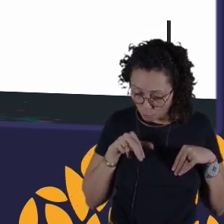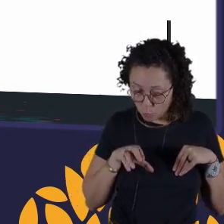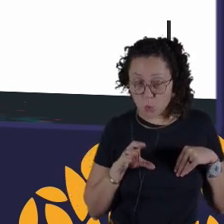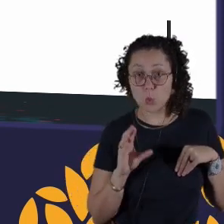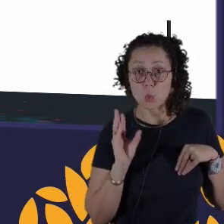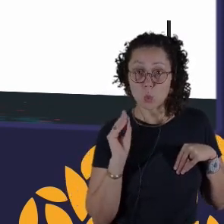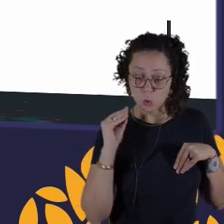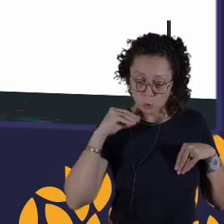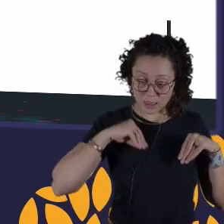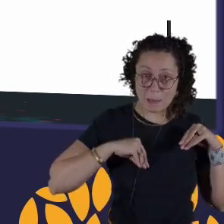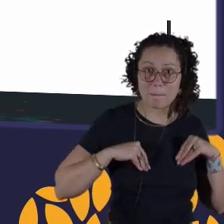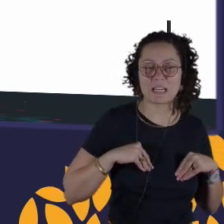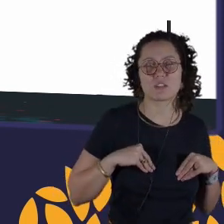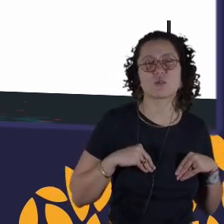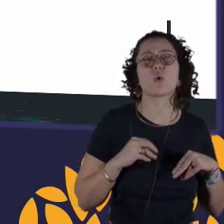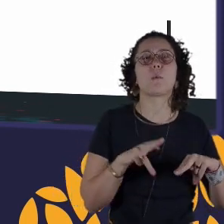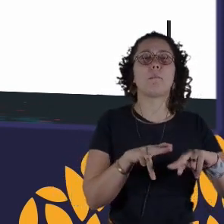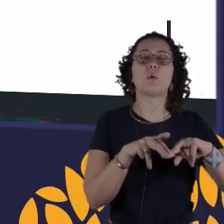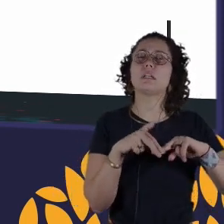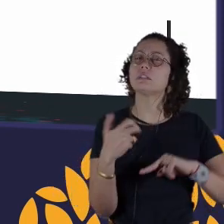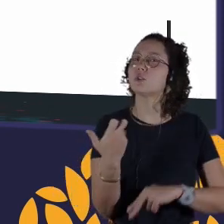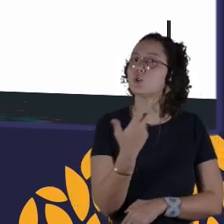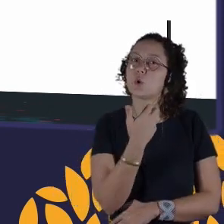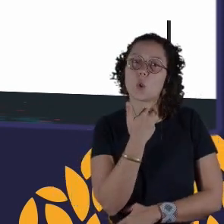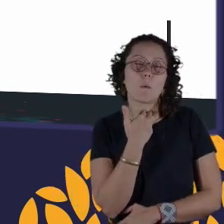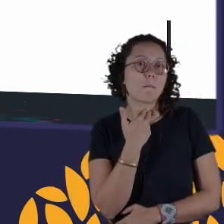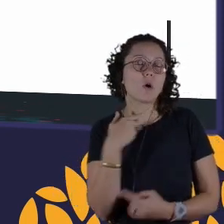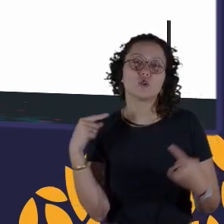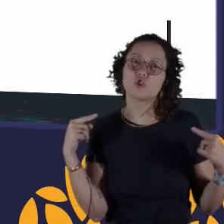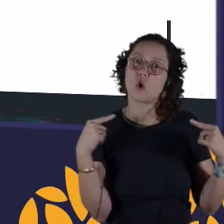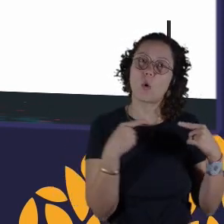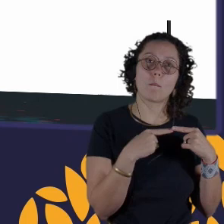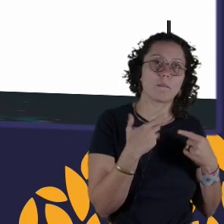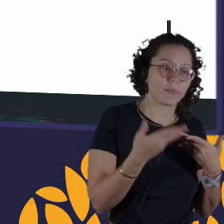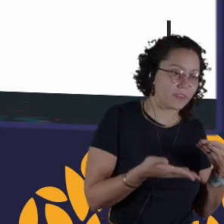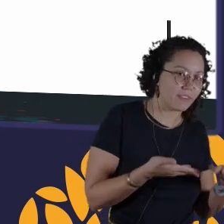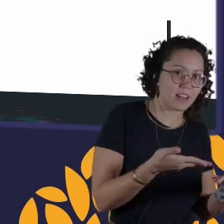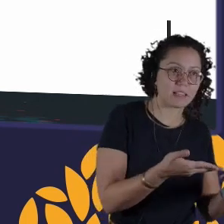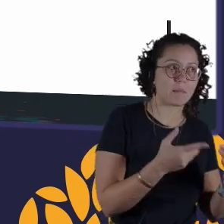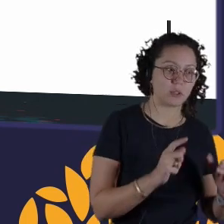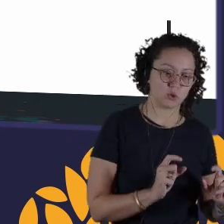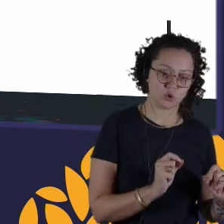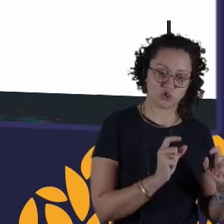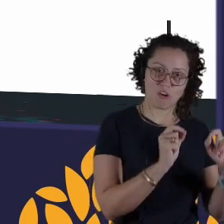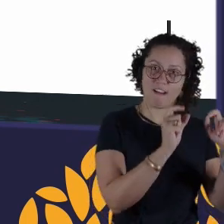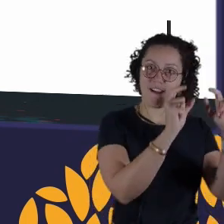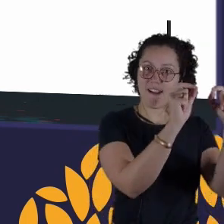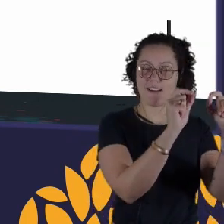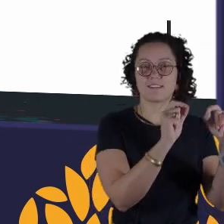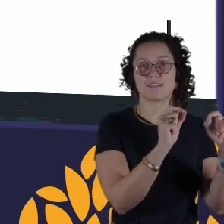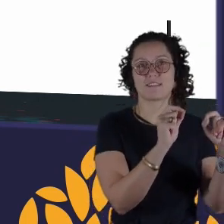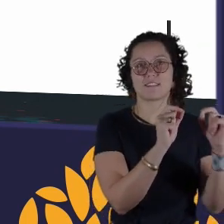ser usado associado a tratamento de câncer